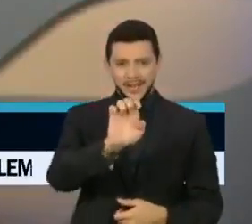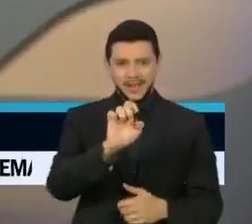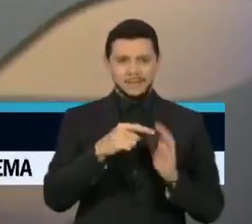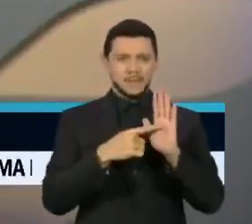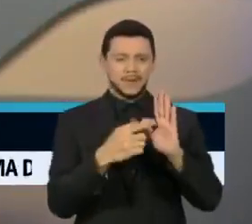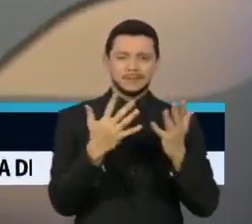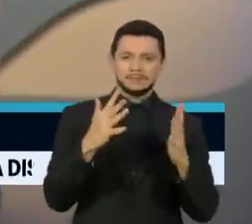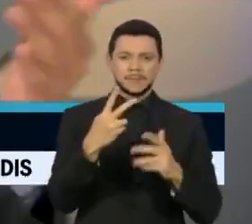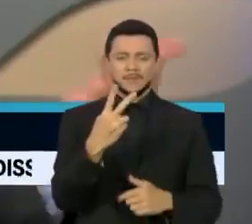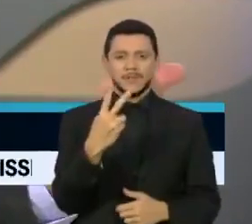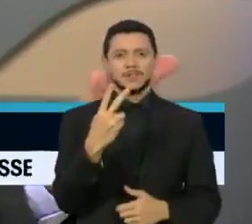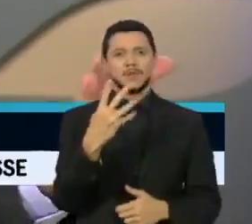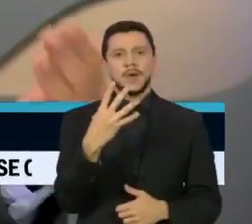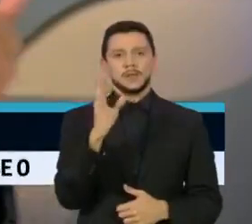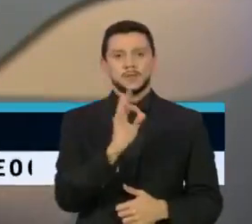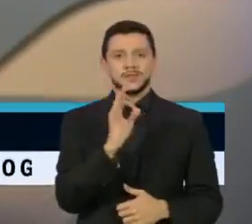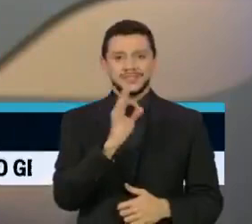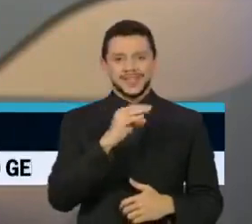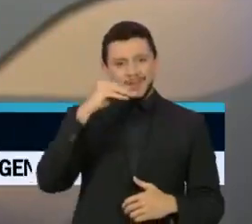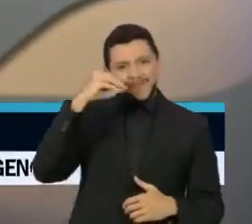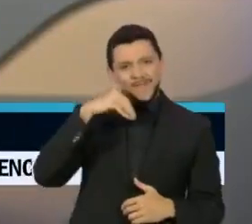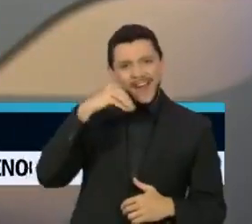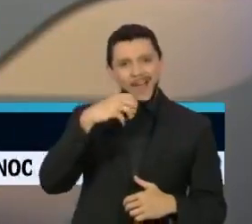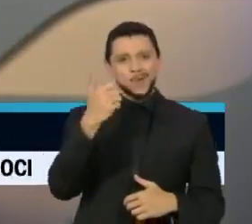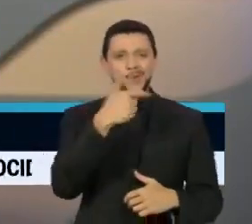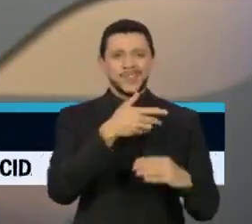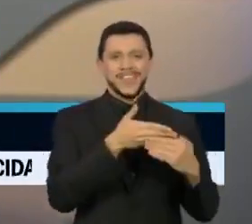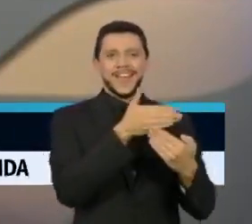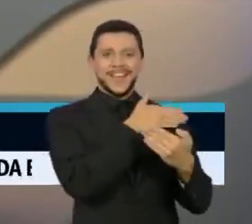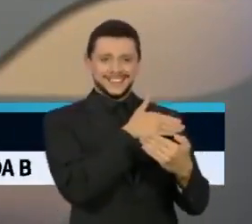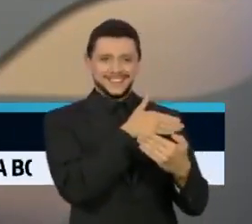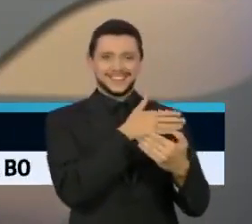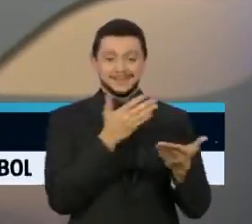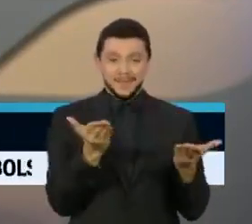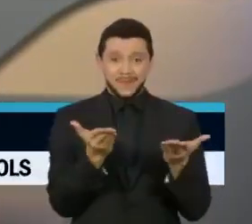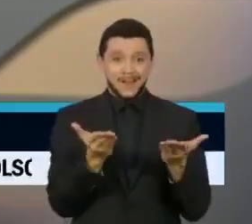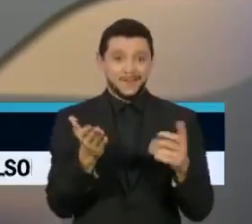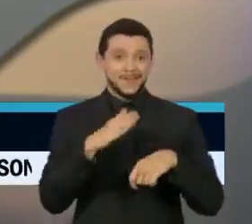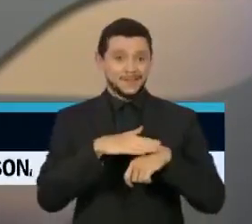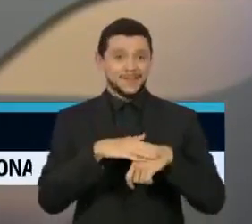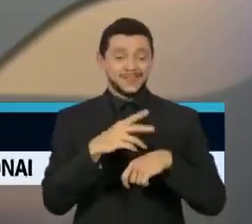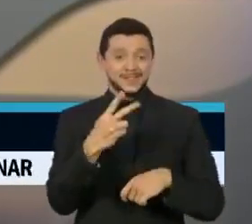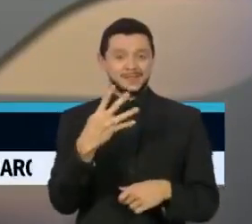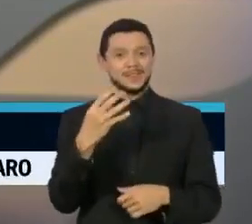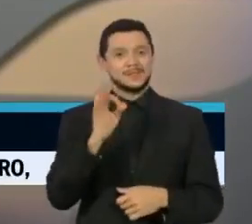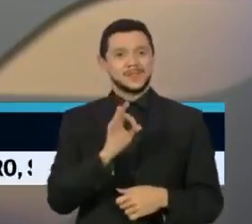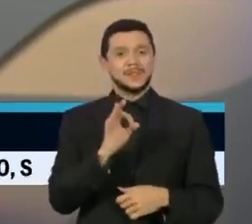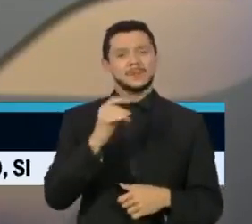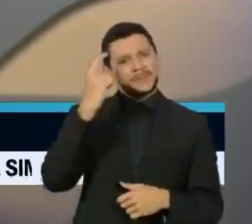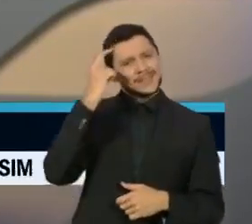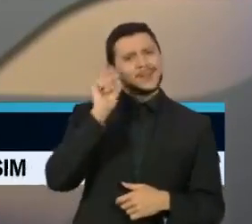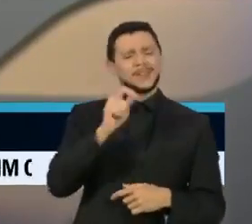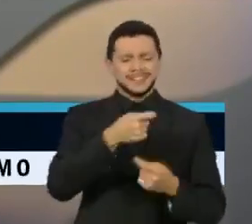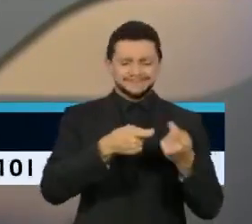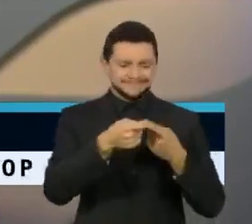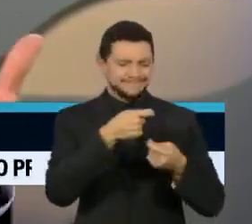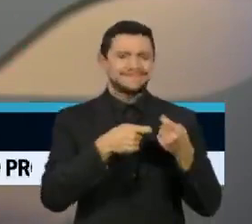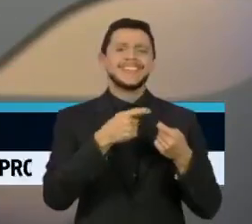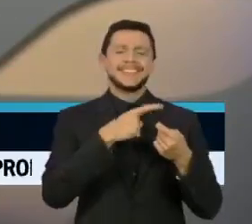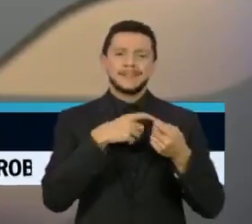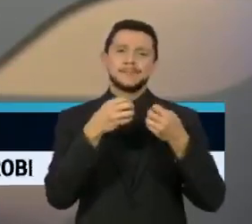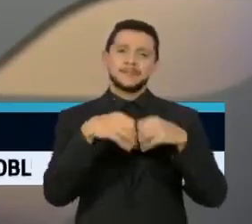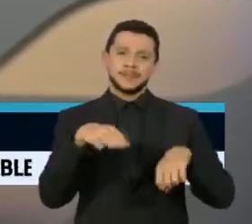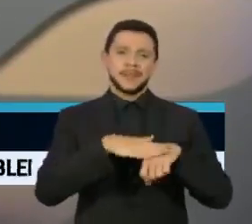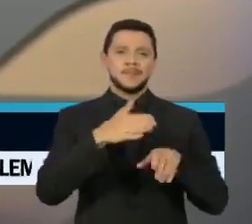por cento abaixo do Pré pandemia ainda muito baixo considerando que o caixa Foi muito prejudicado durante os períodos